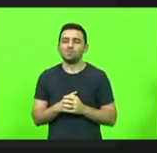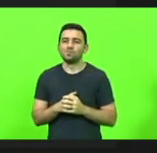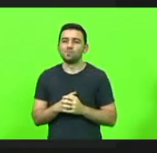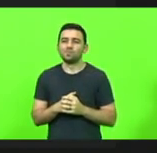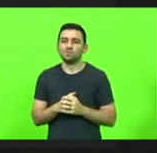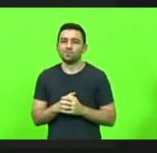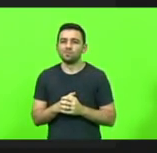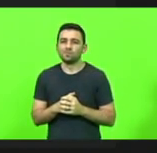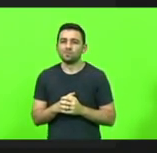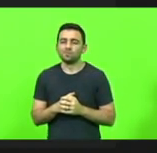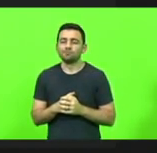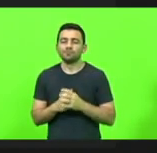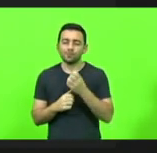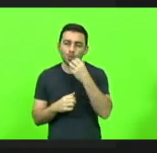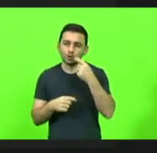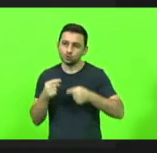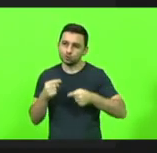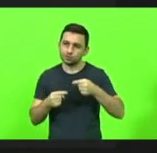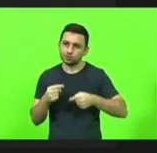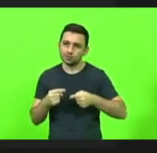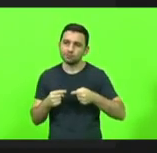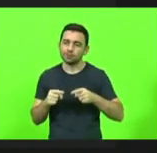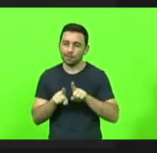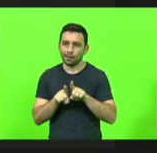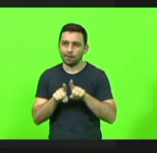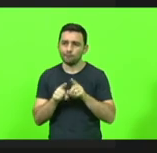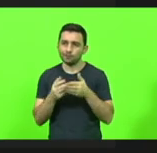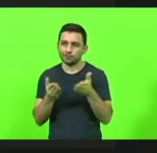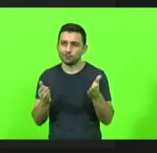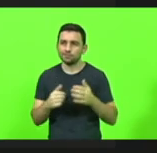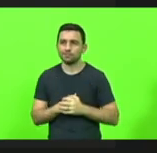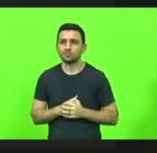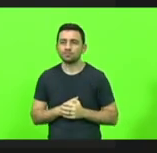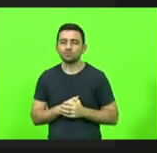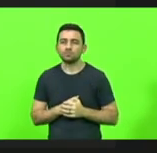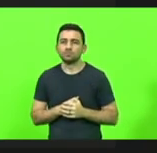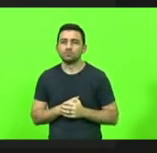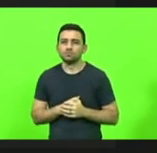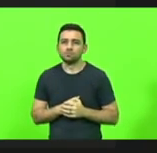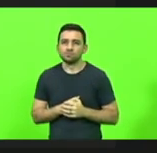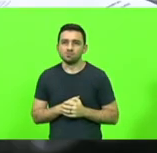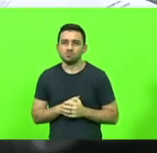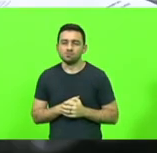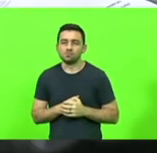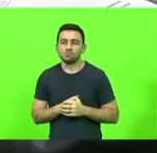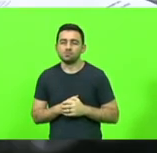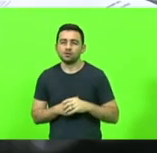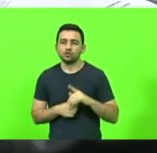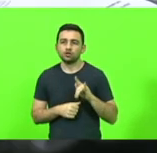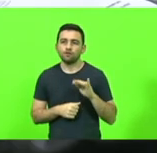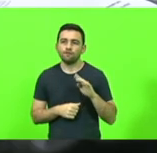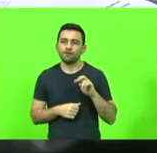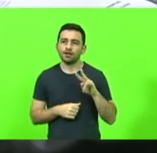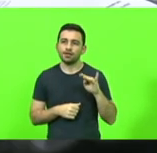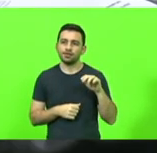E boa discussão a todos. Muito obrigado, Giovanni Kubiak Babireski, fonoaudiólogo